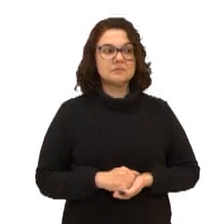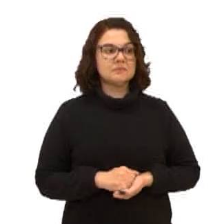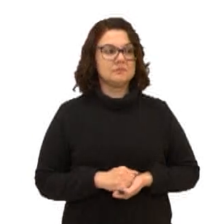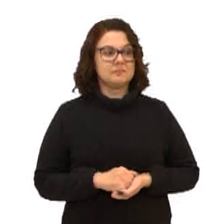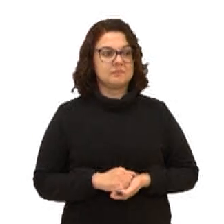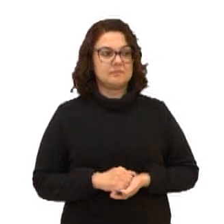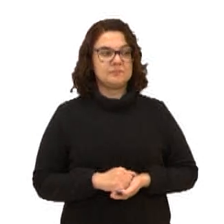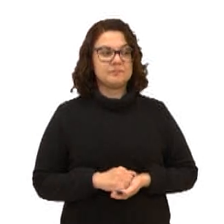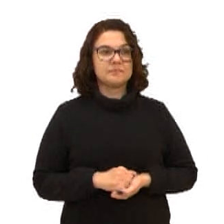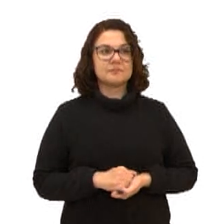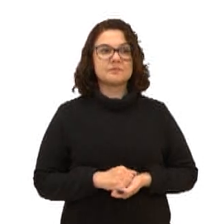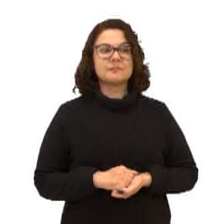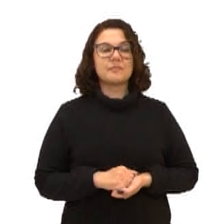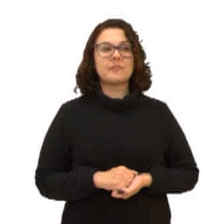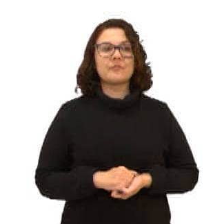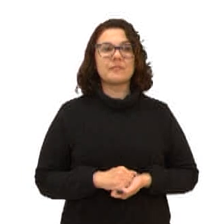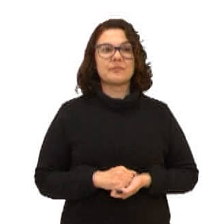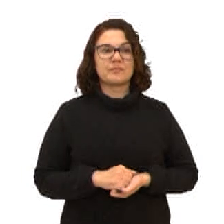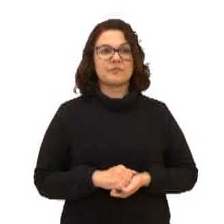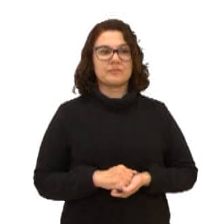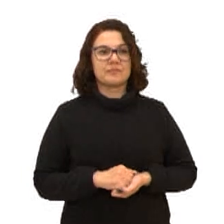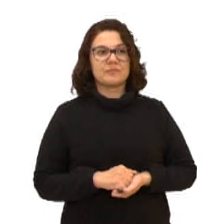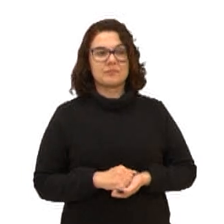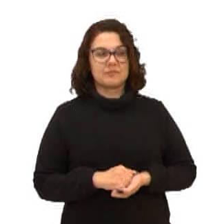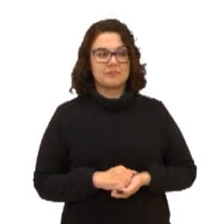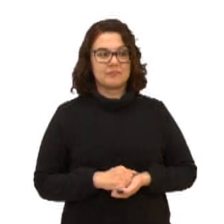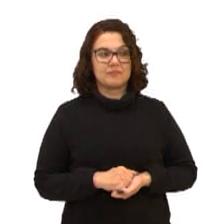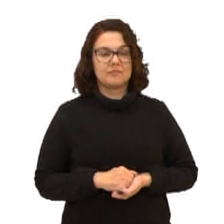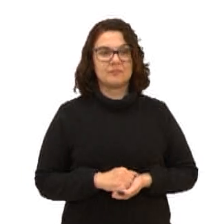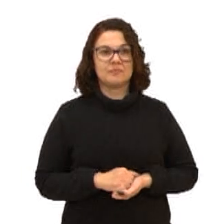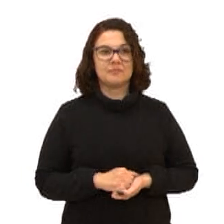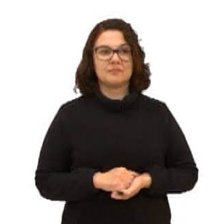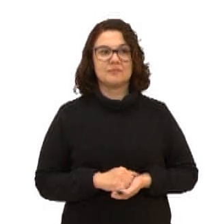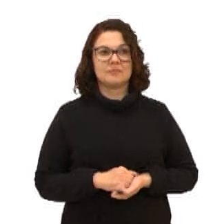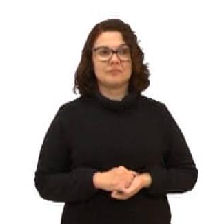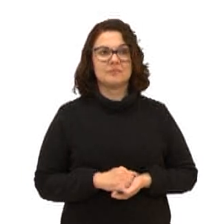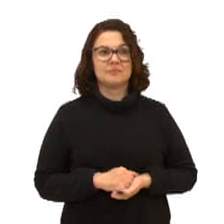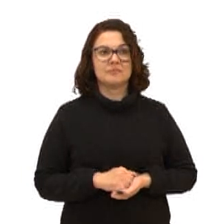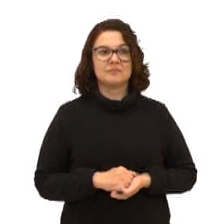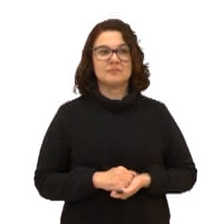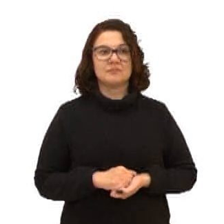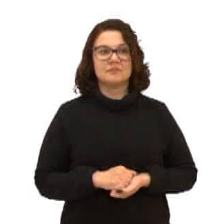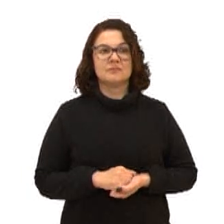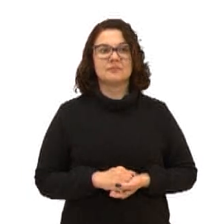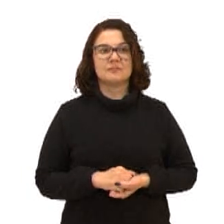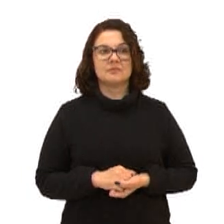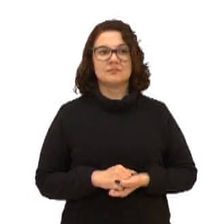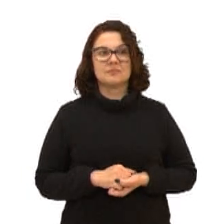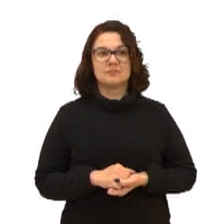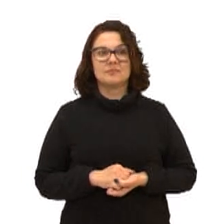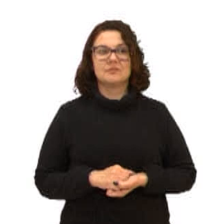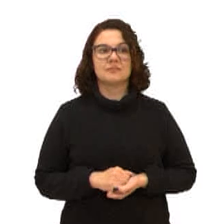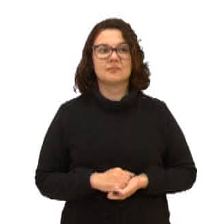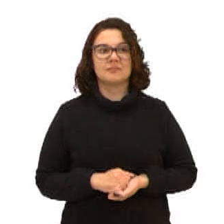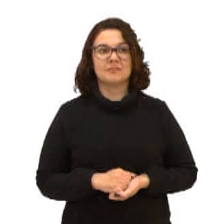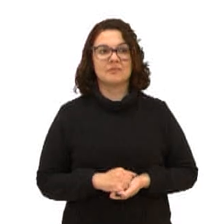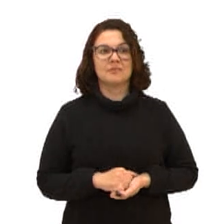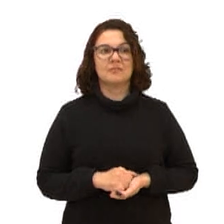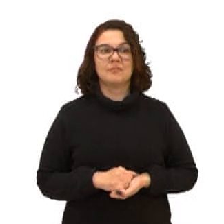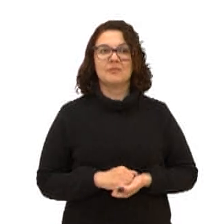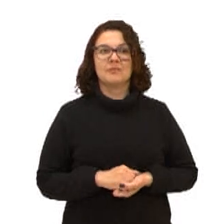a la anciana. Ella está intentando usar la computadora. Y en la C, ella puede entender y seguir